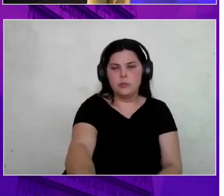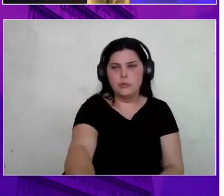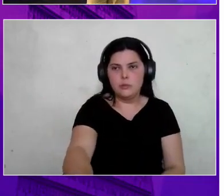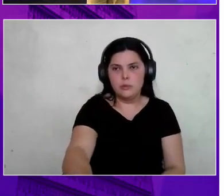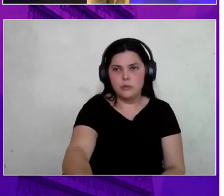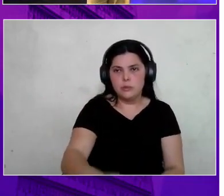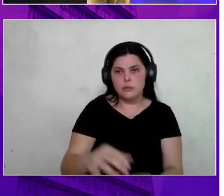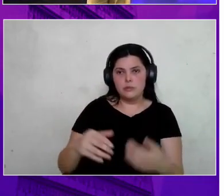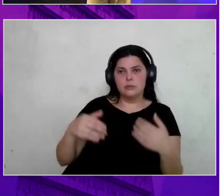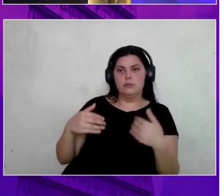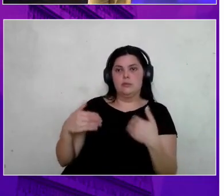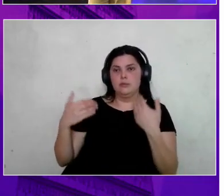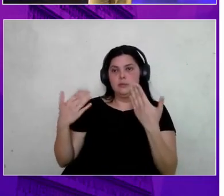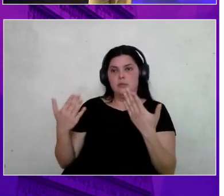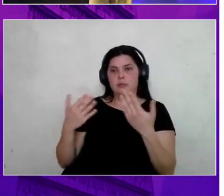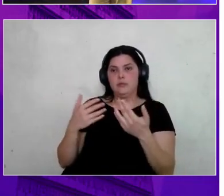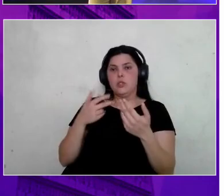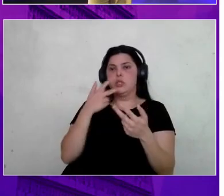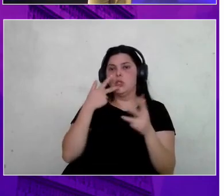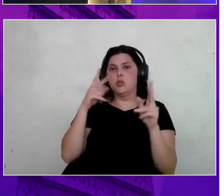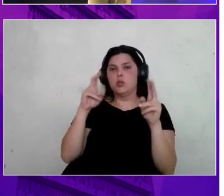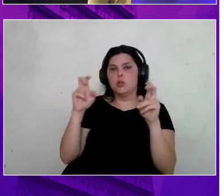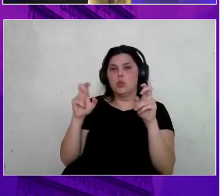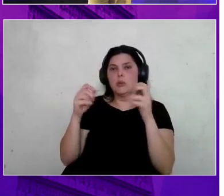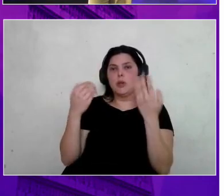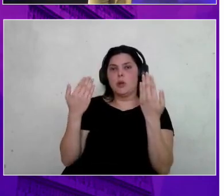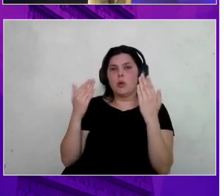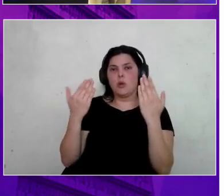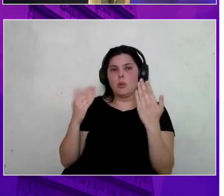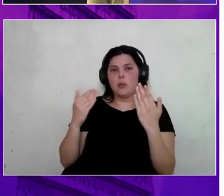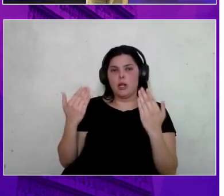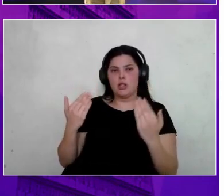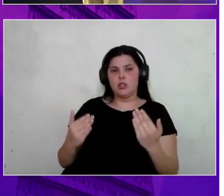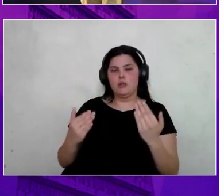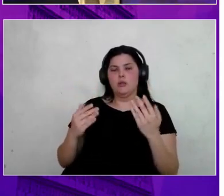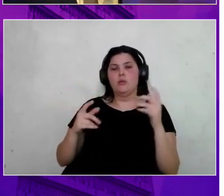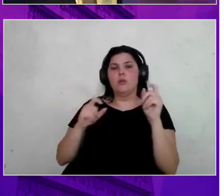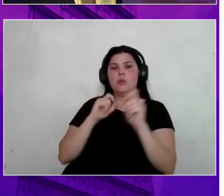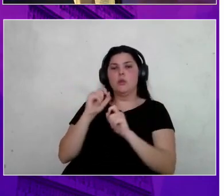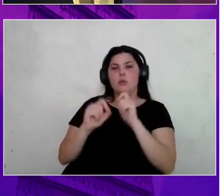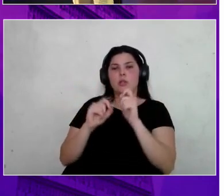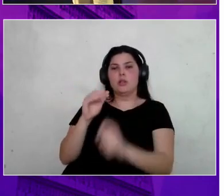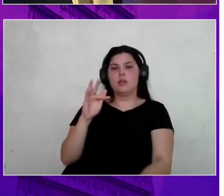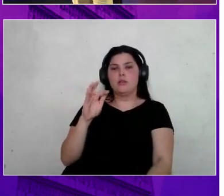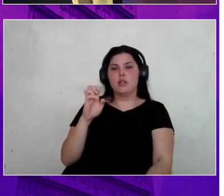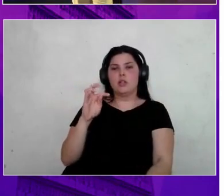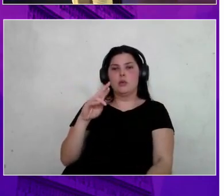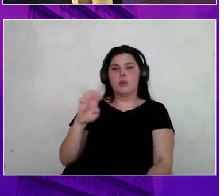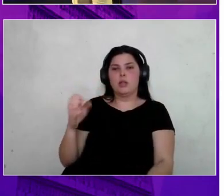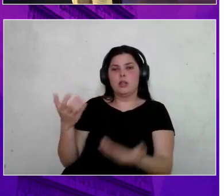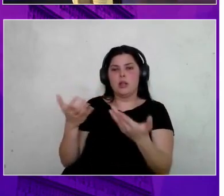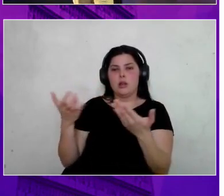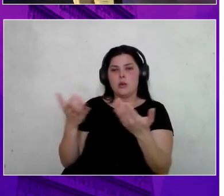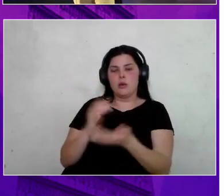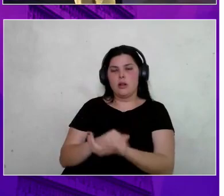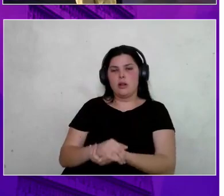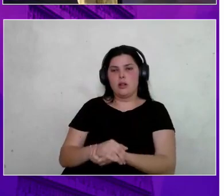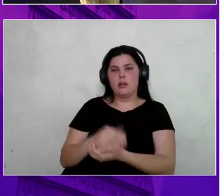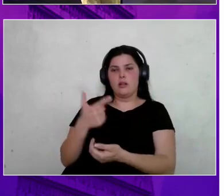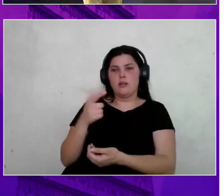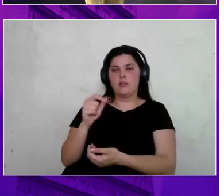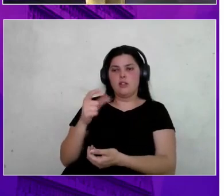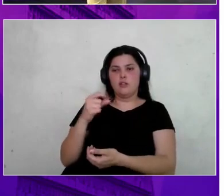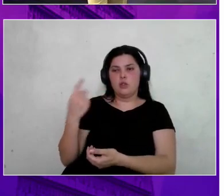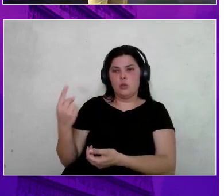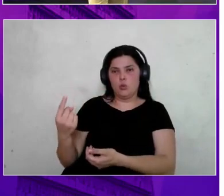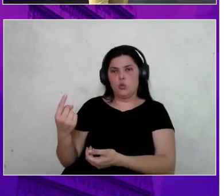Então, falando um pouco aqui do comparativo do que era Feature, do que era 2021, do